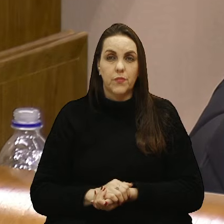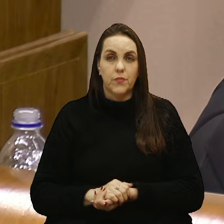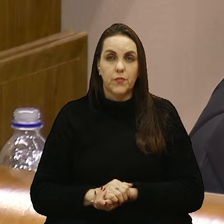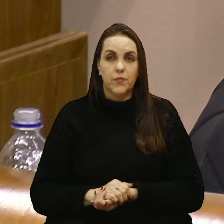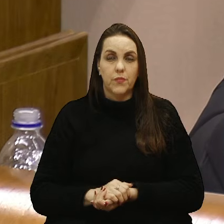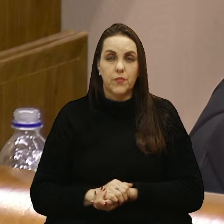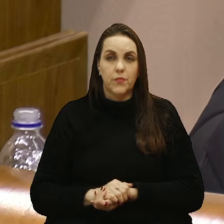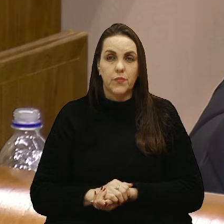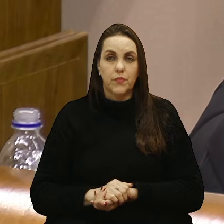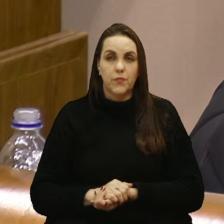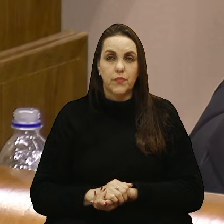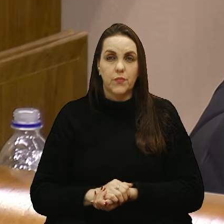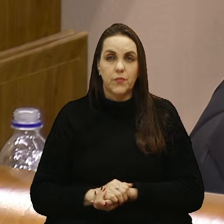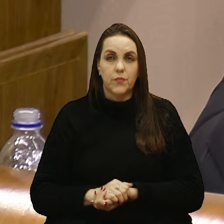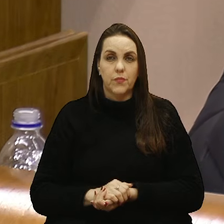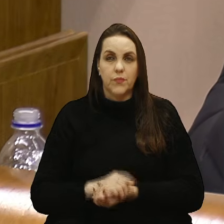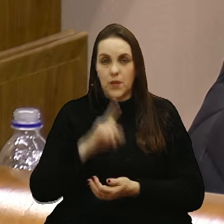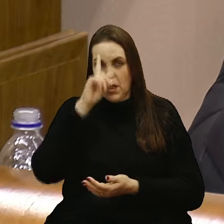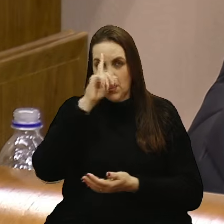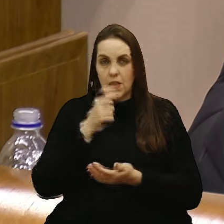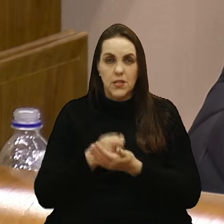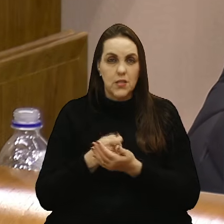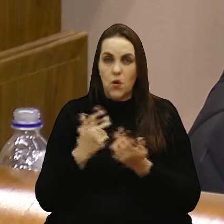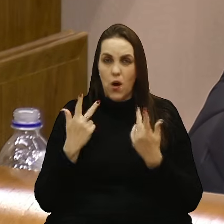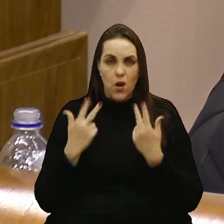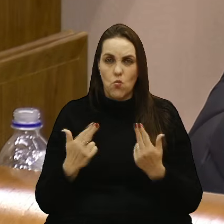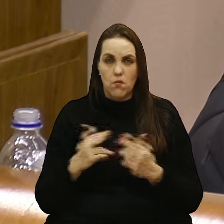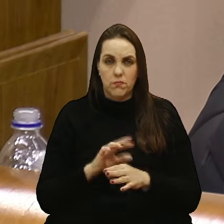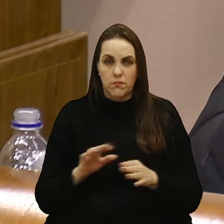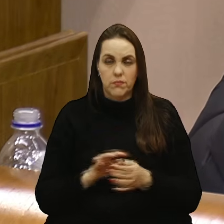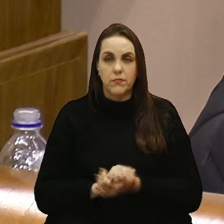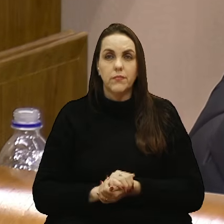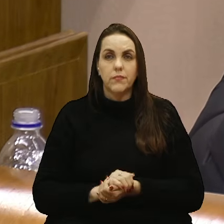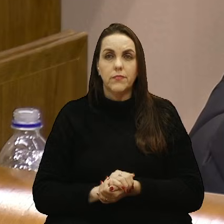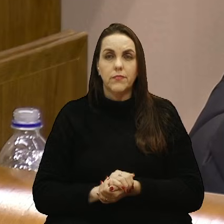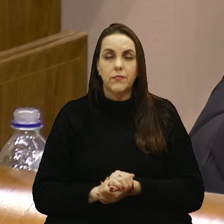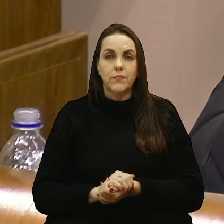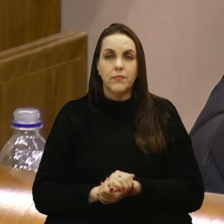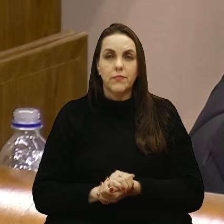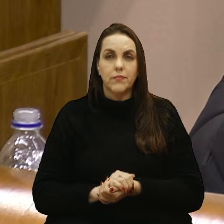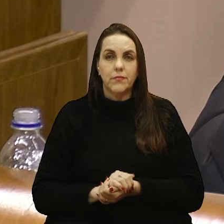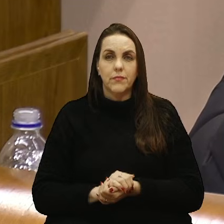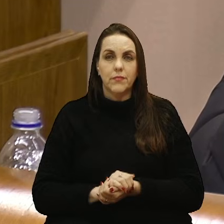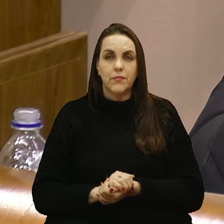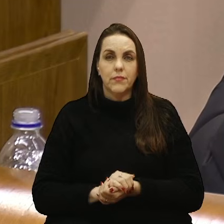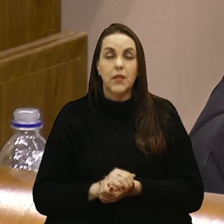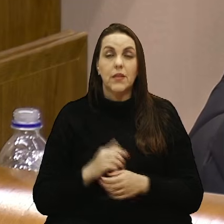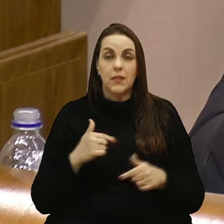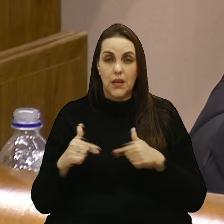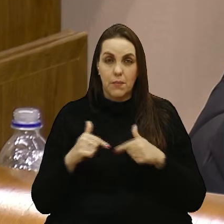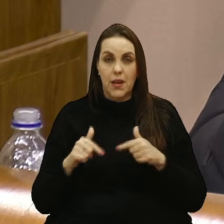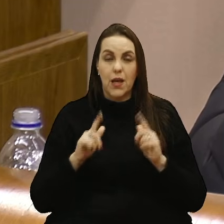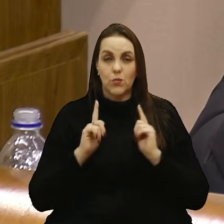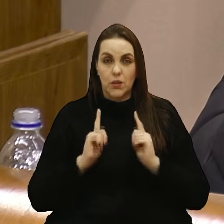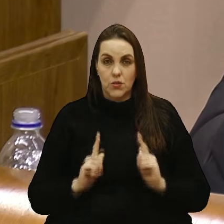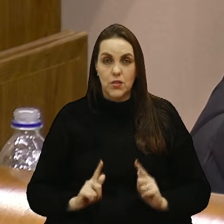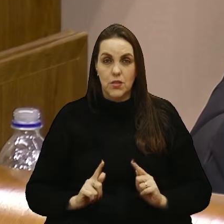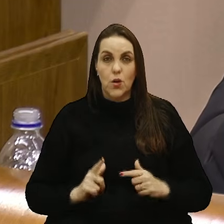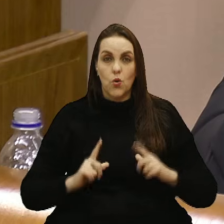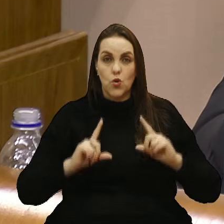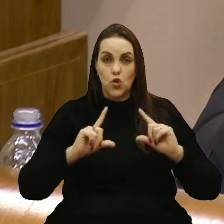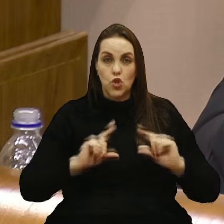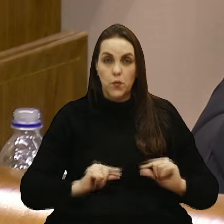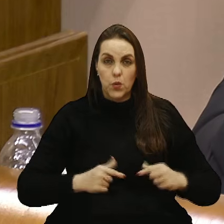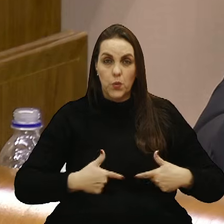as tomadas de decisões são as mesmas. Trabalhar no gestão, redução de